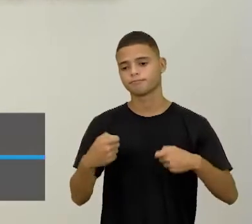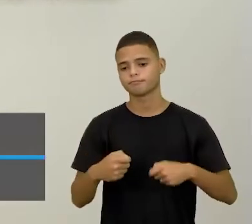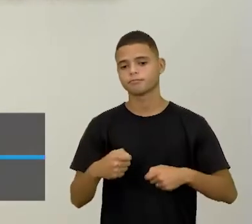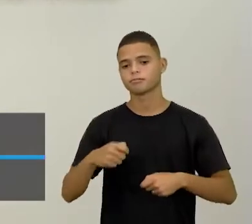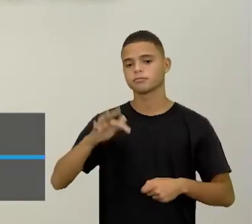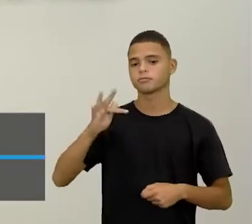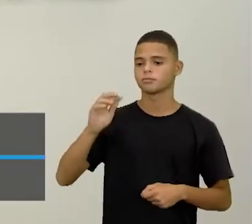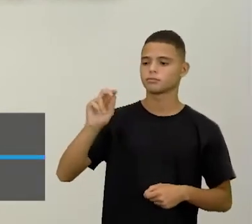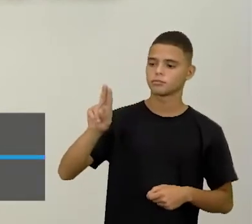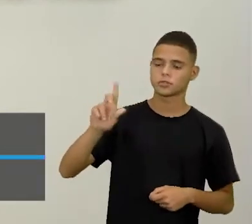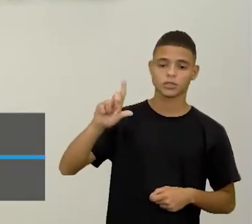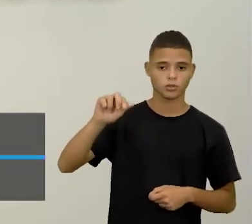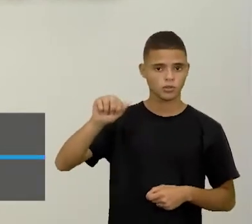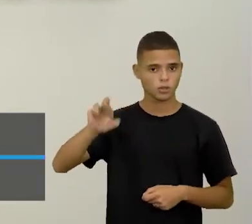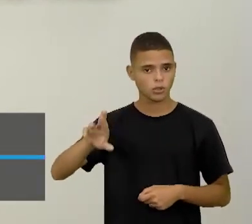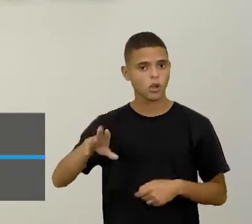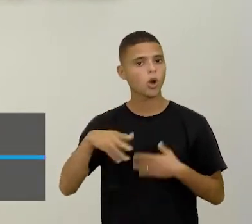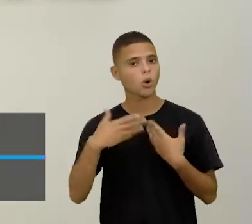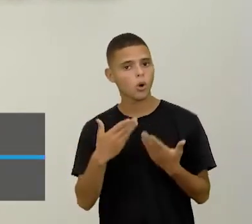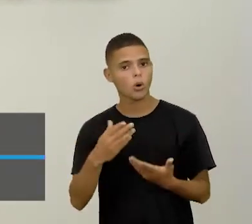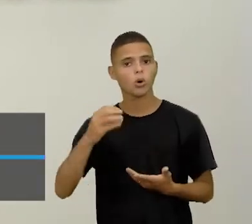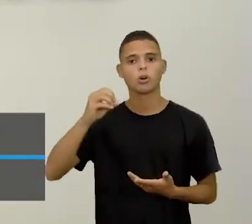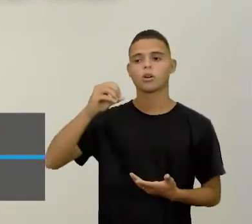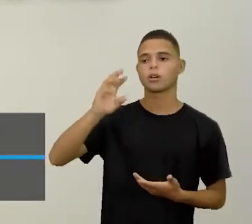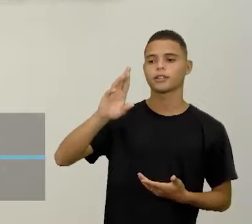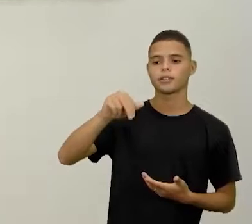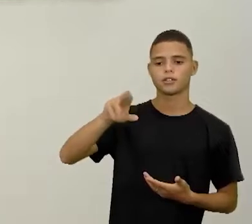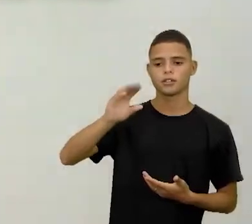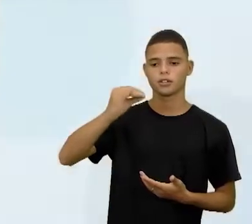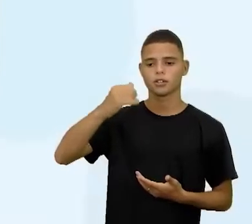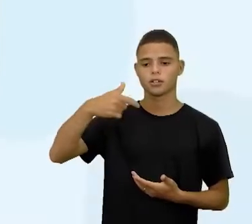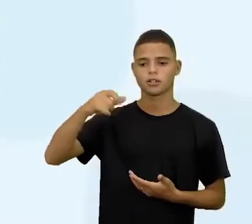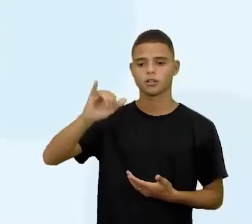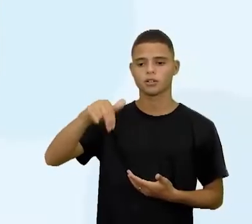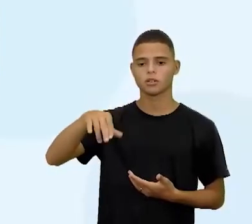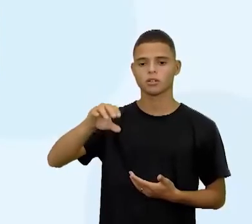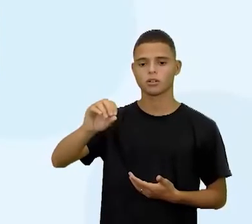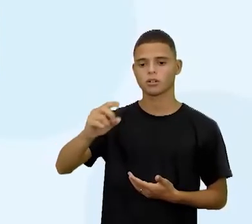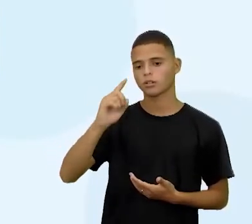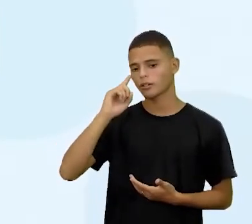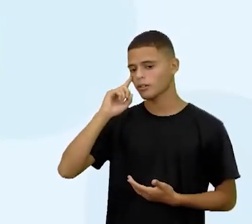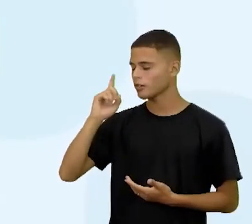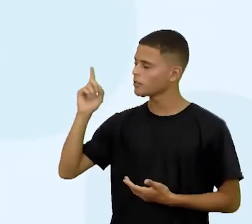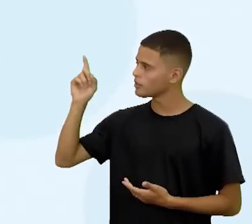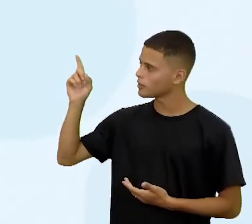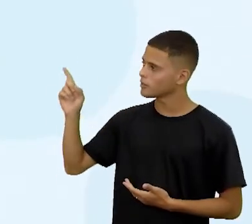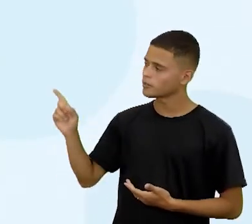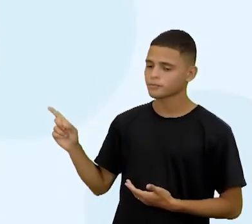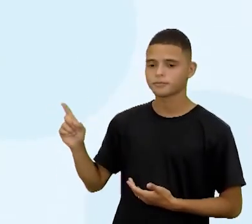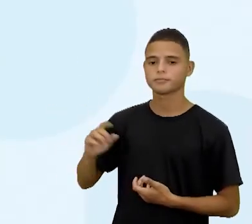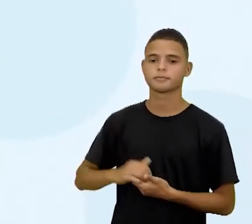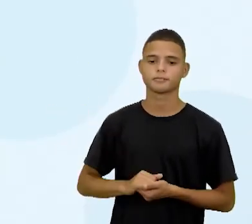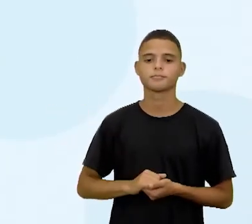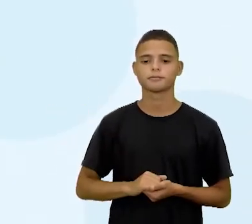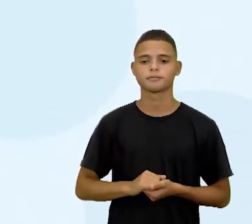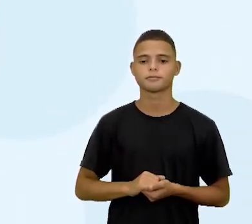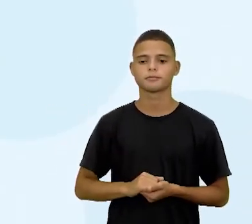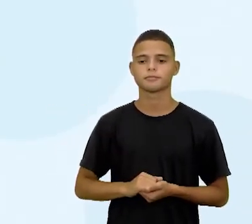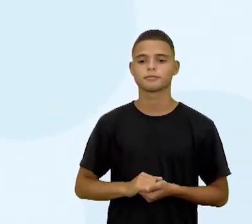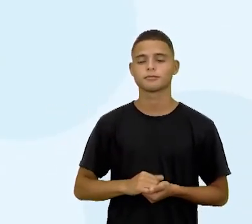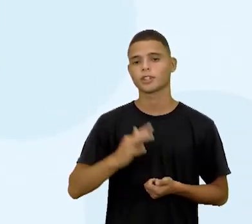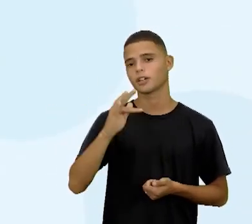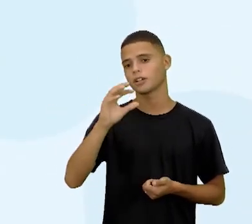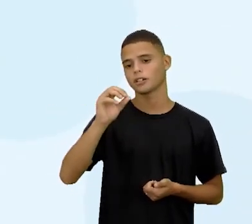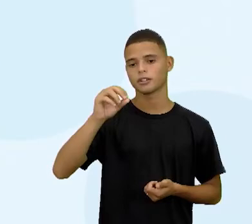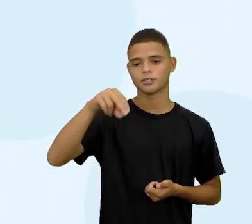flúor, oxigênio ou nitrogênio, que aí na imagem está para vocês como FON, né? Até tem aquelas